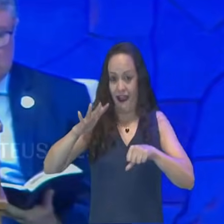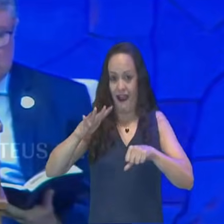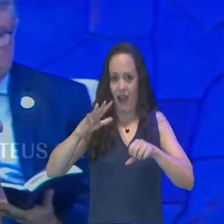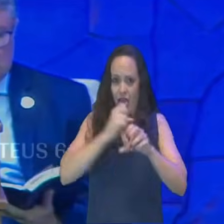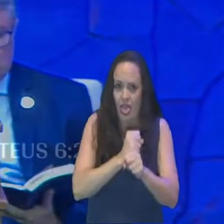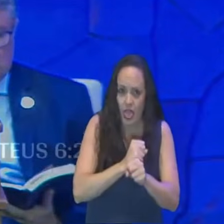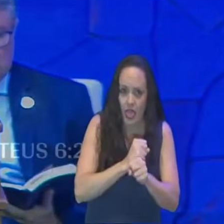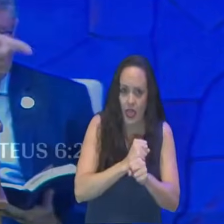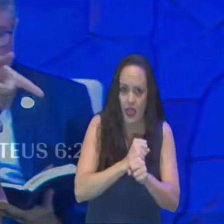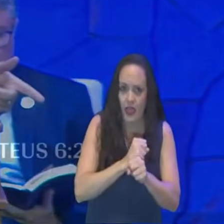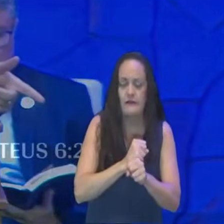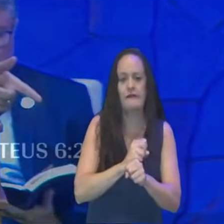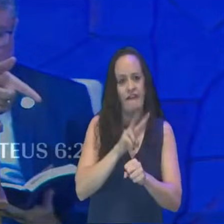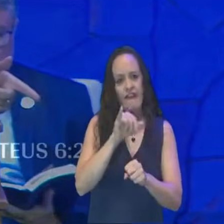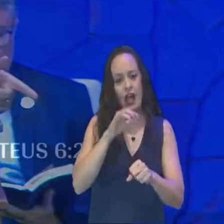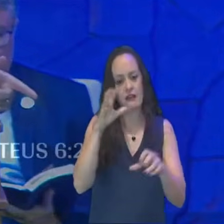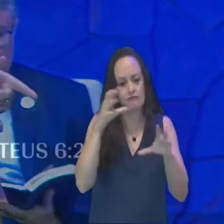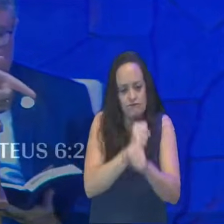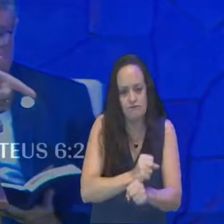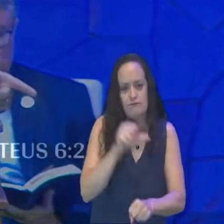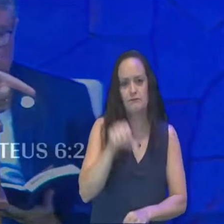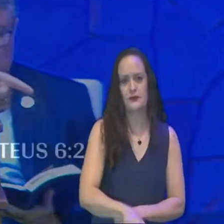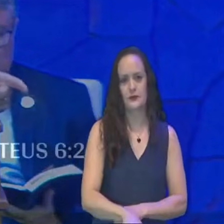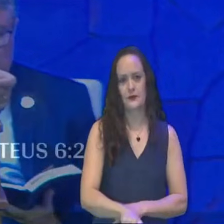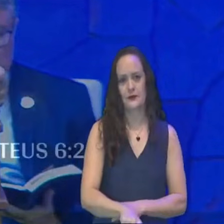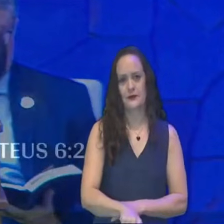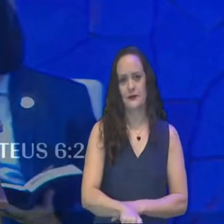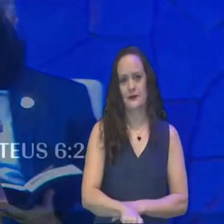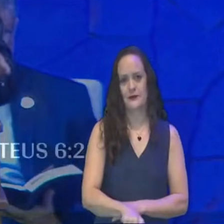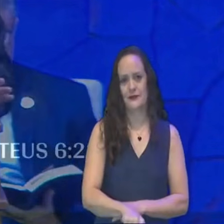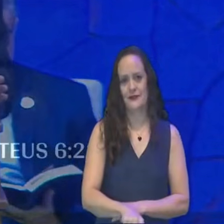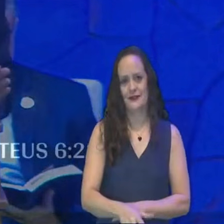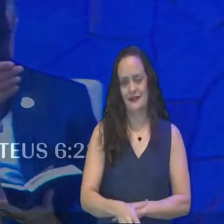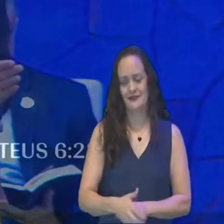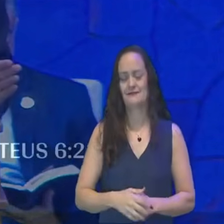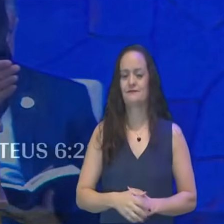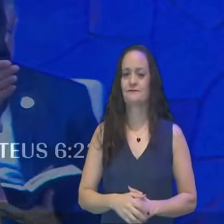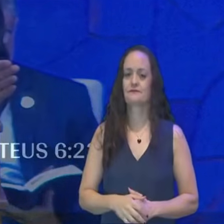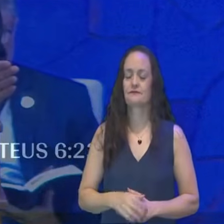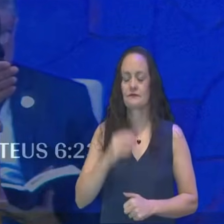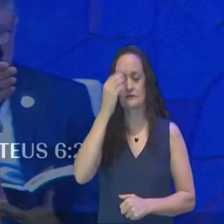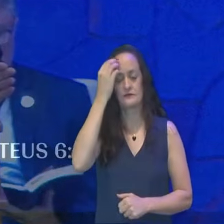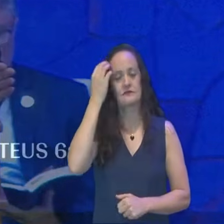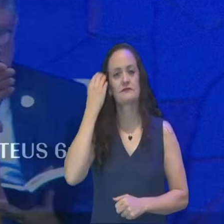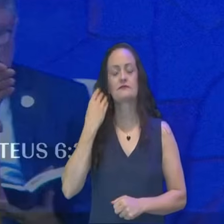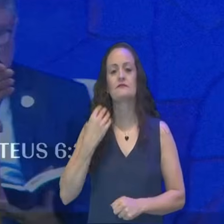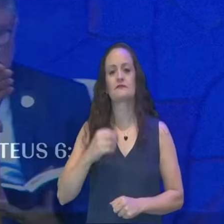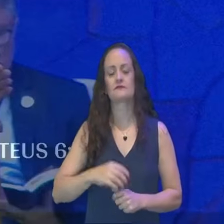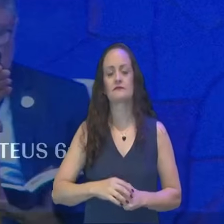trevas, grandes trevas serão. A gravidade dessa afirmação aqui, meus irmãos,